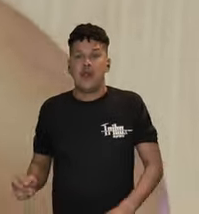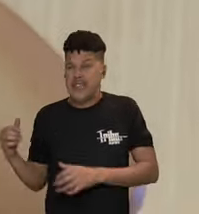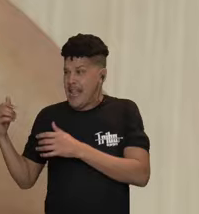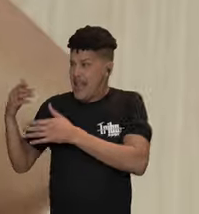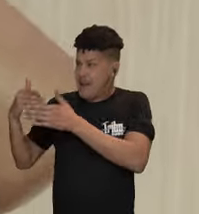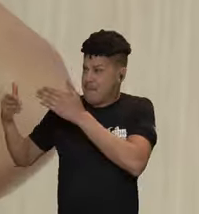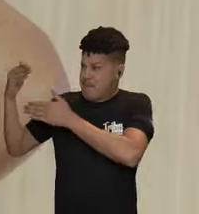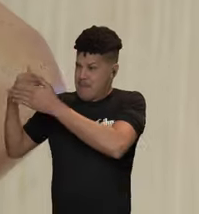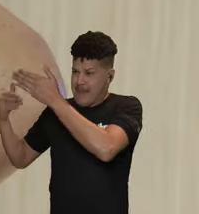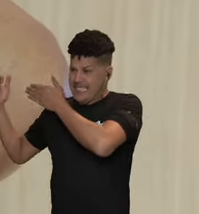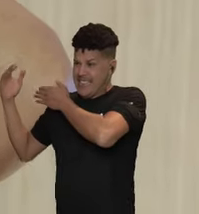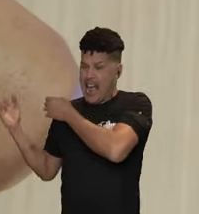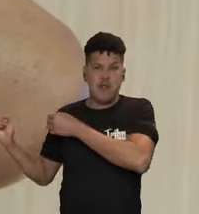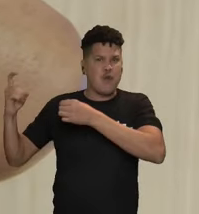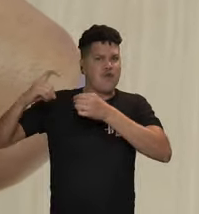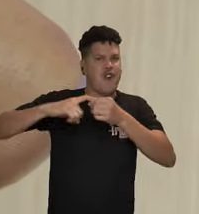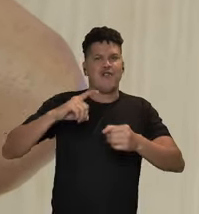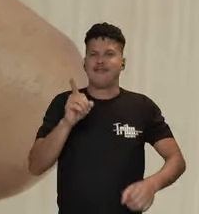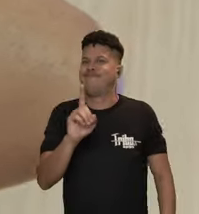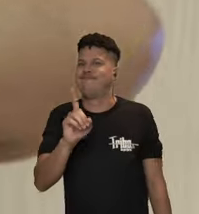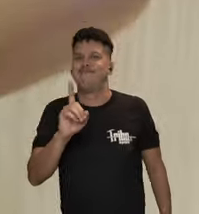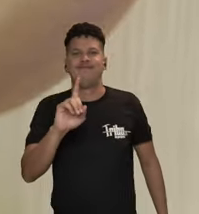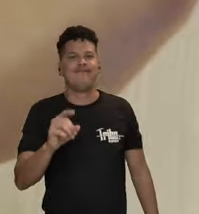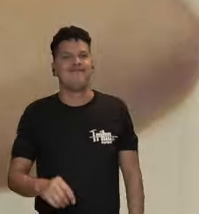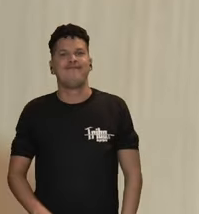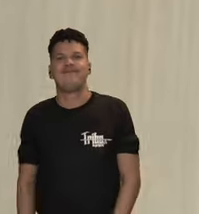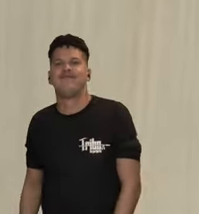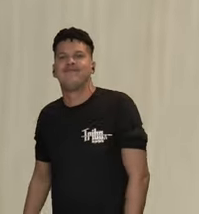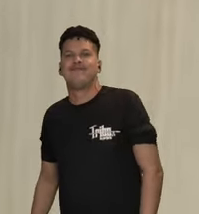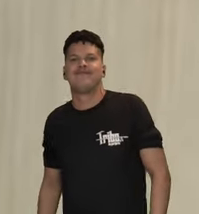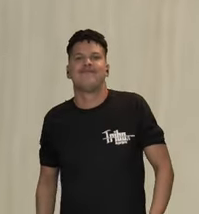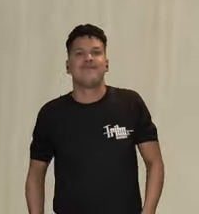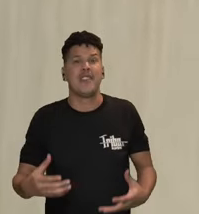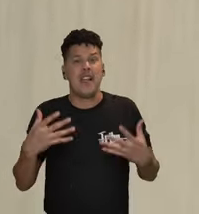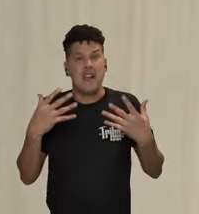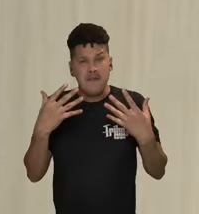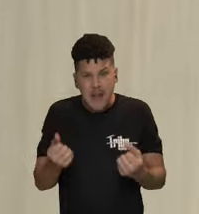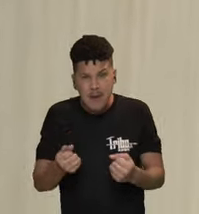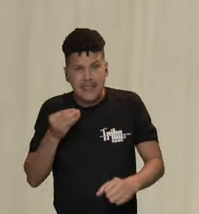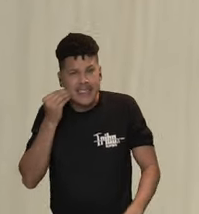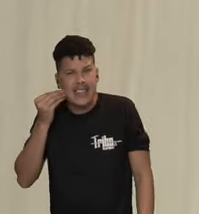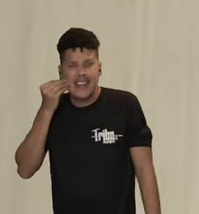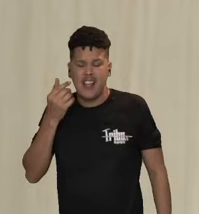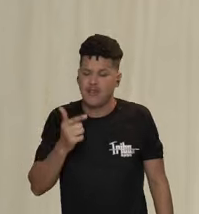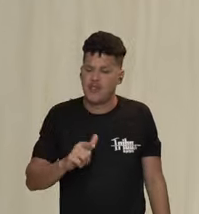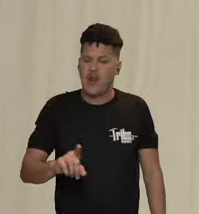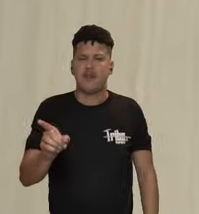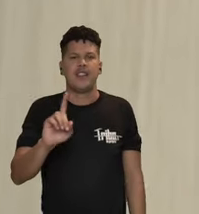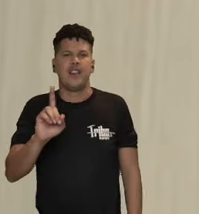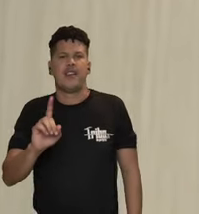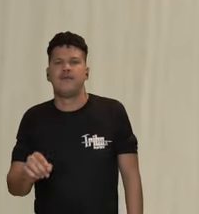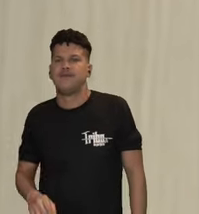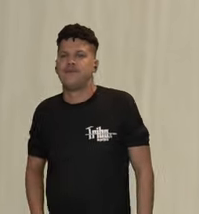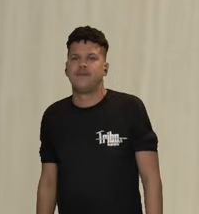O tempo não volta mais, não. Não vamos tentar